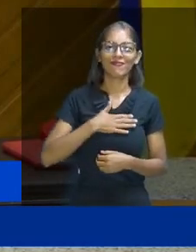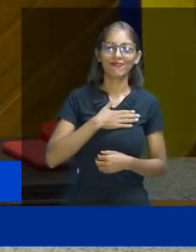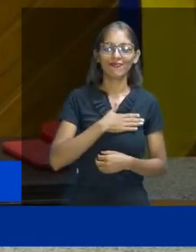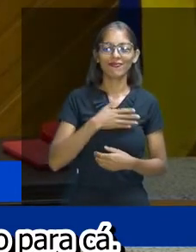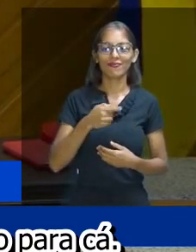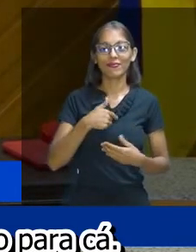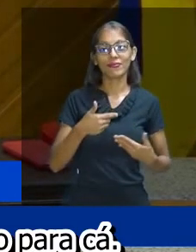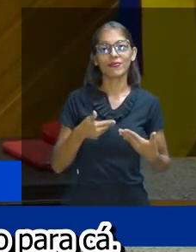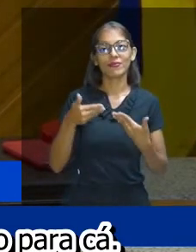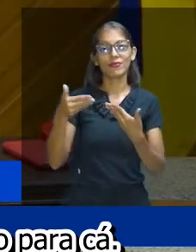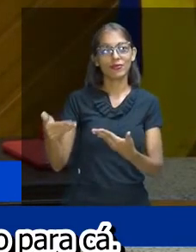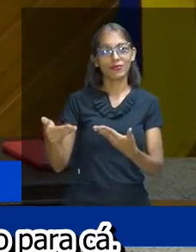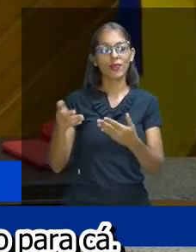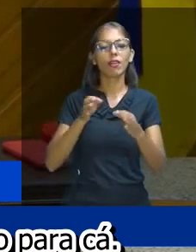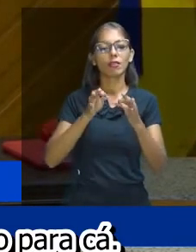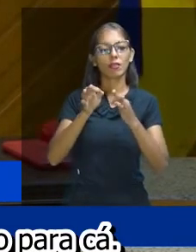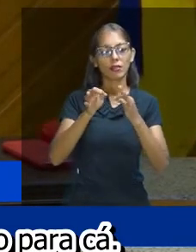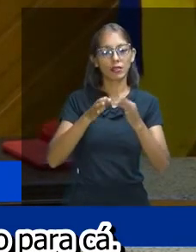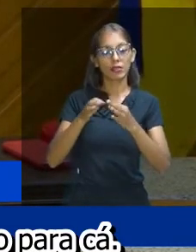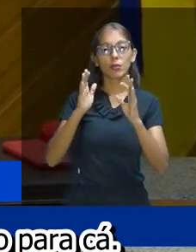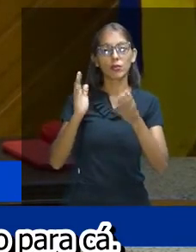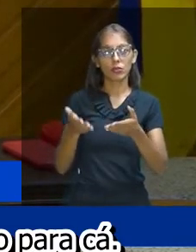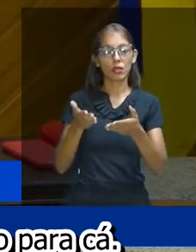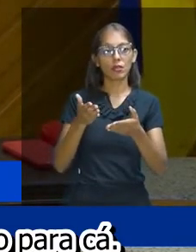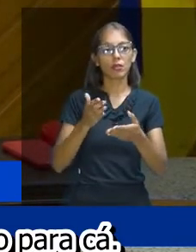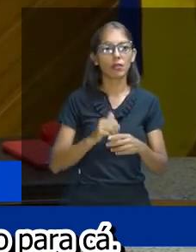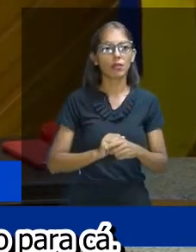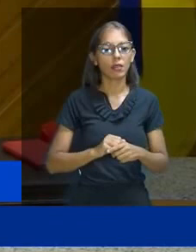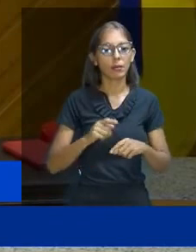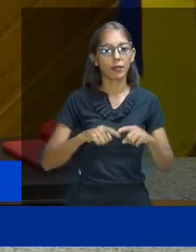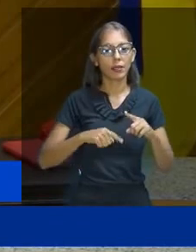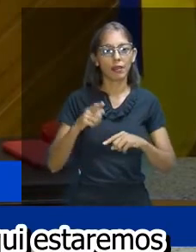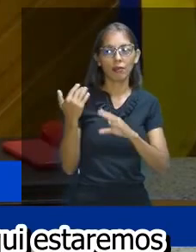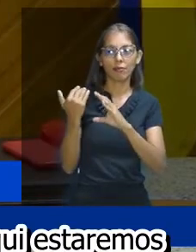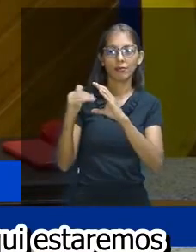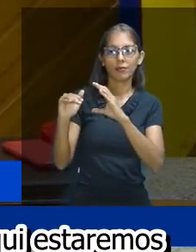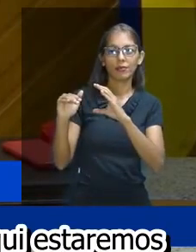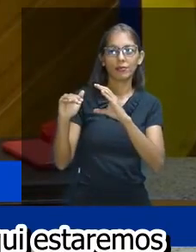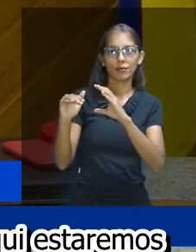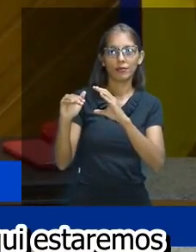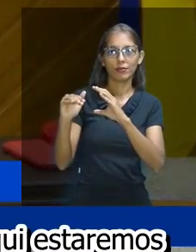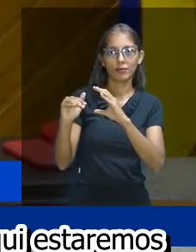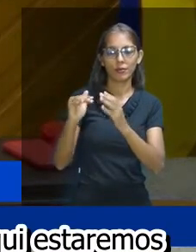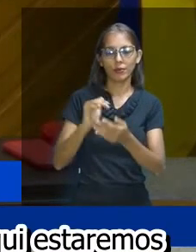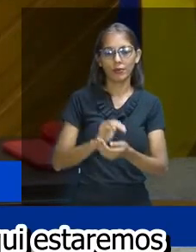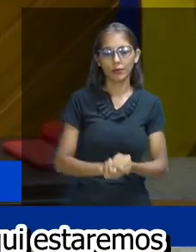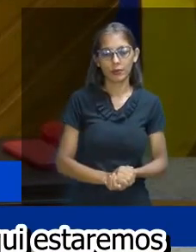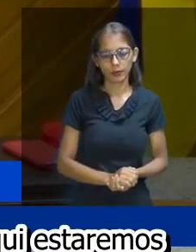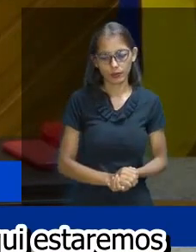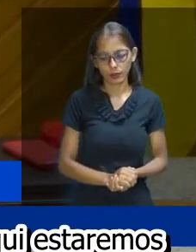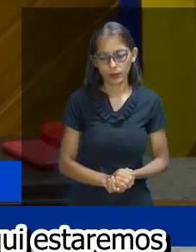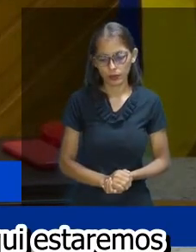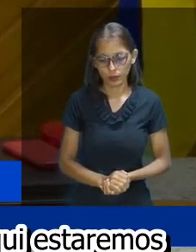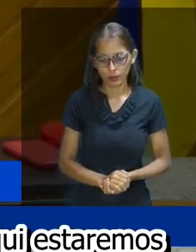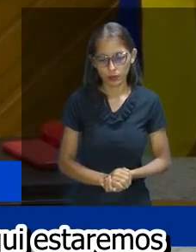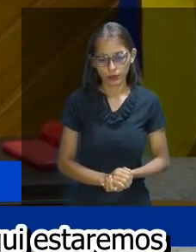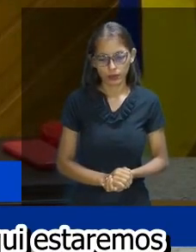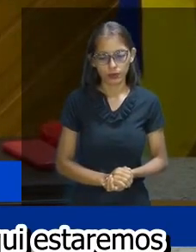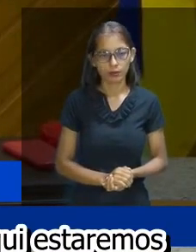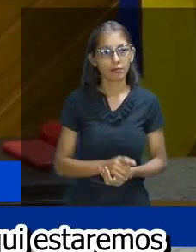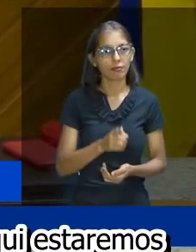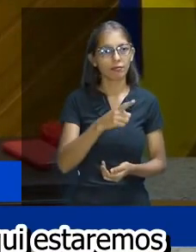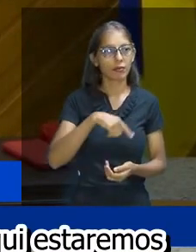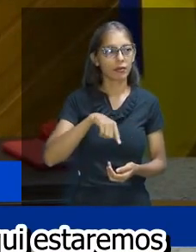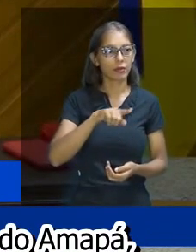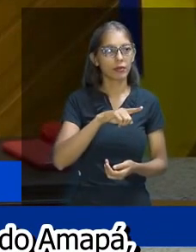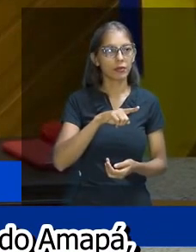convite. Preparamos algum material agora no final do ano para cá e eu estou comunicando que vocês, todos